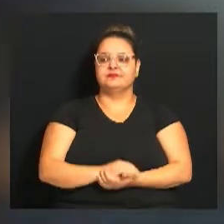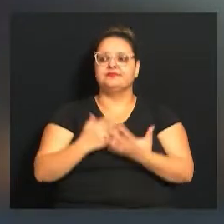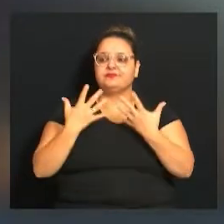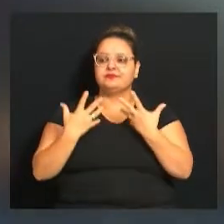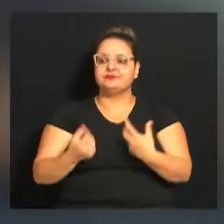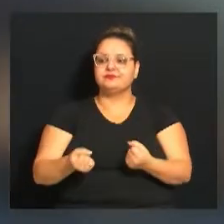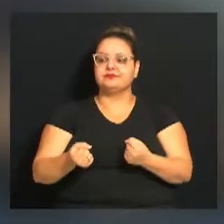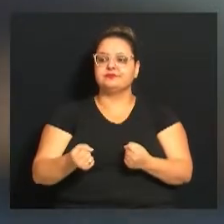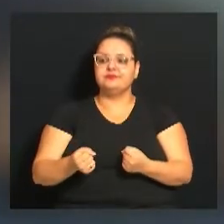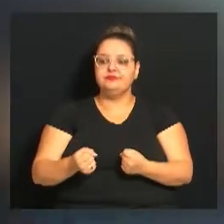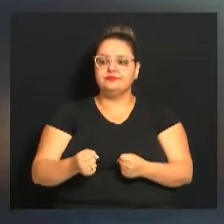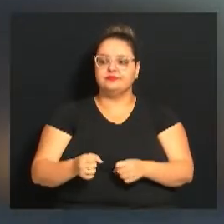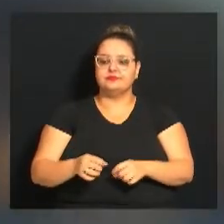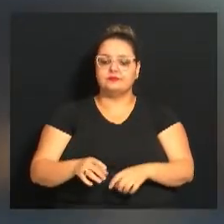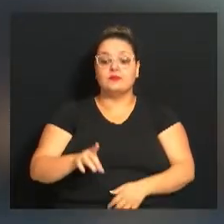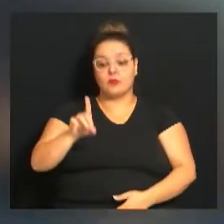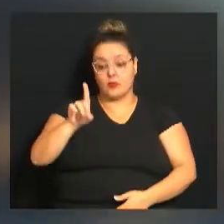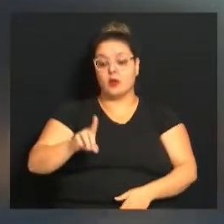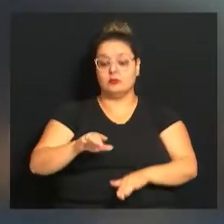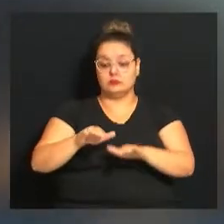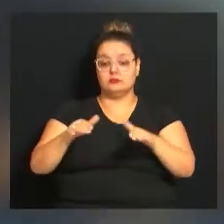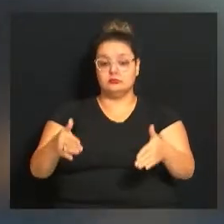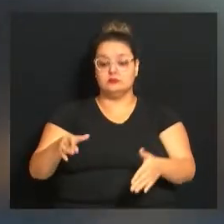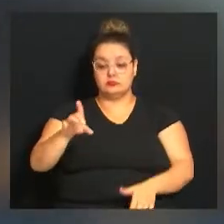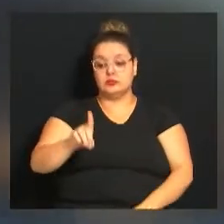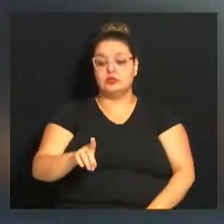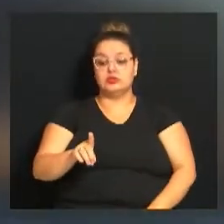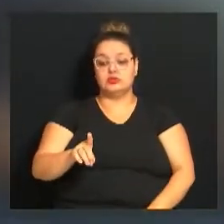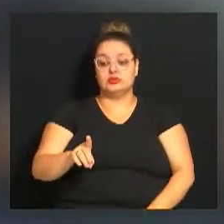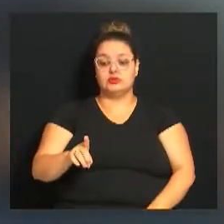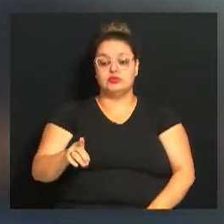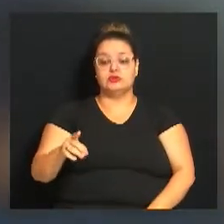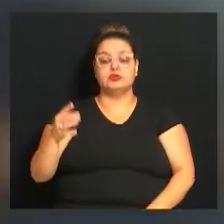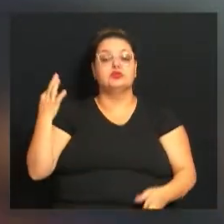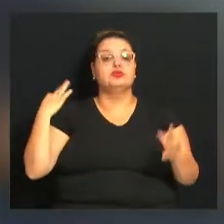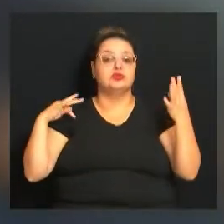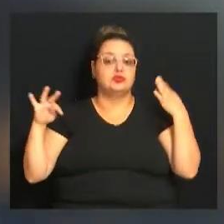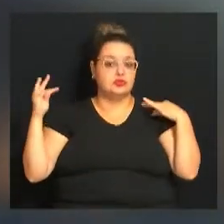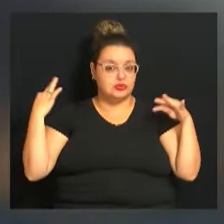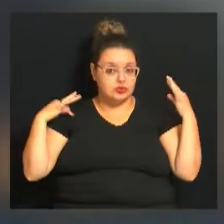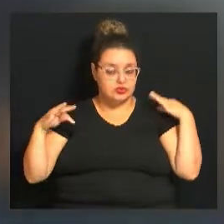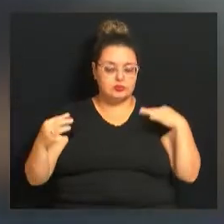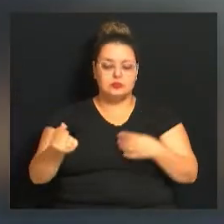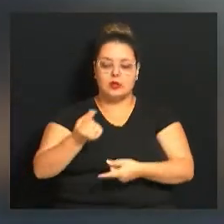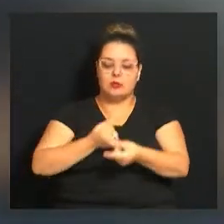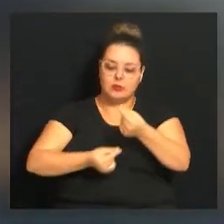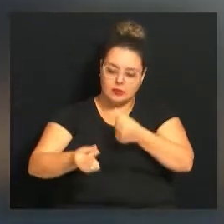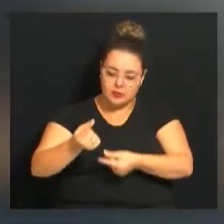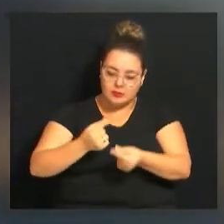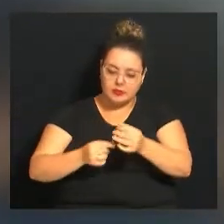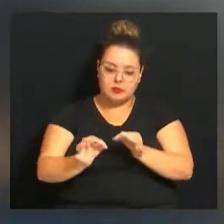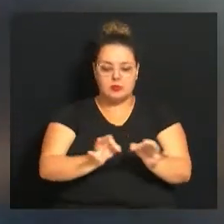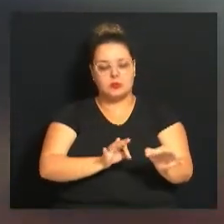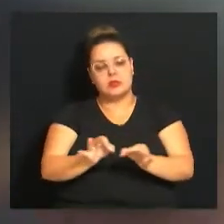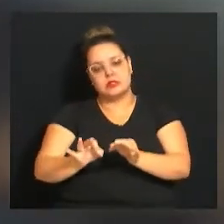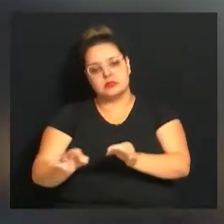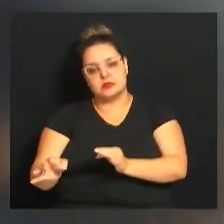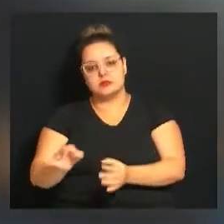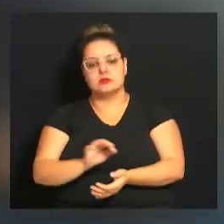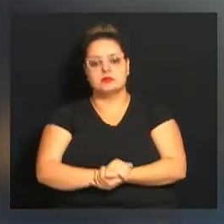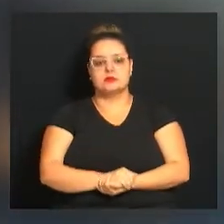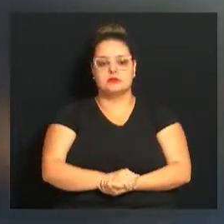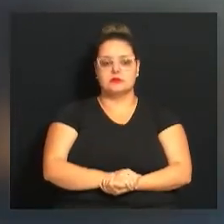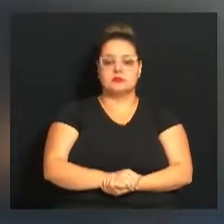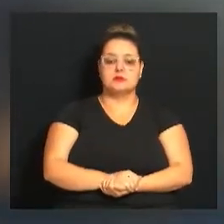que vem da Secretaria de Desenvolvimento Econômico, que é a Diretoria de Turismo, uma Coordenadoria de Planejamento e uma área,